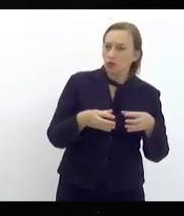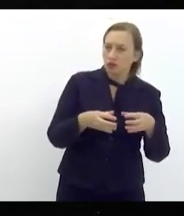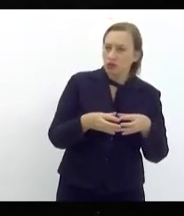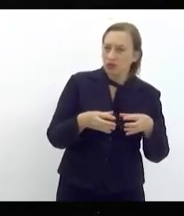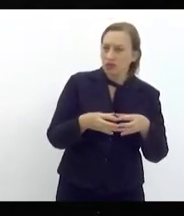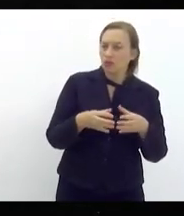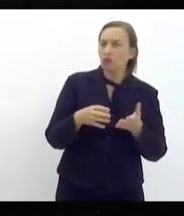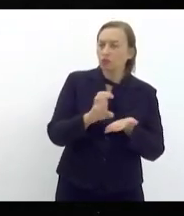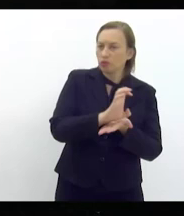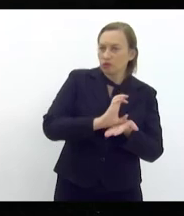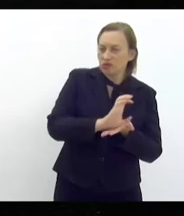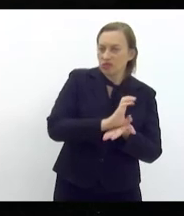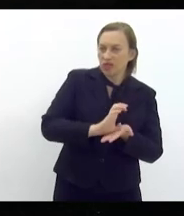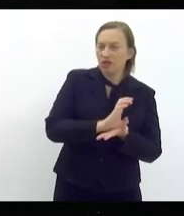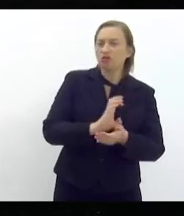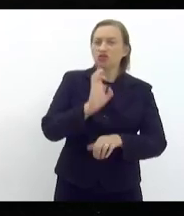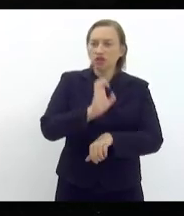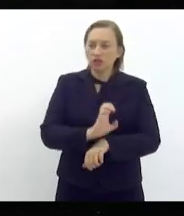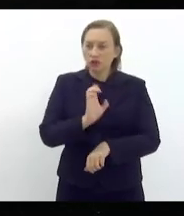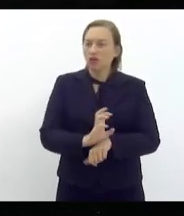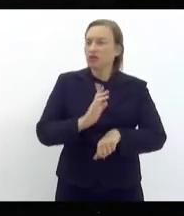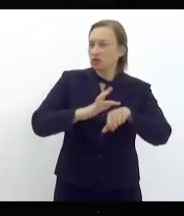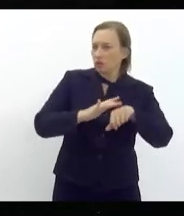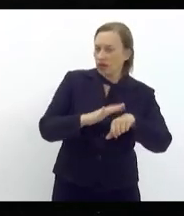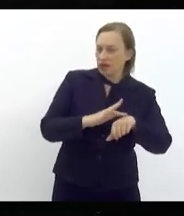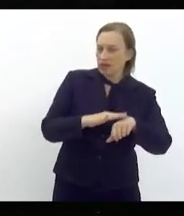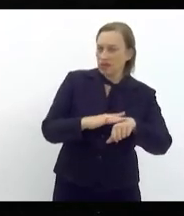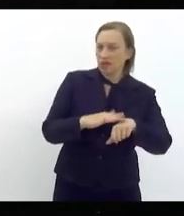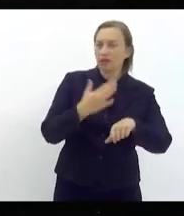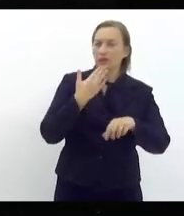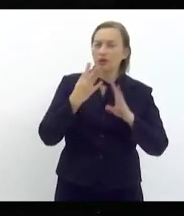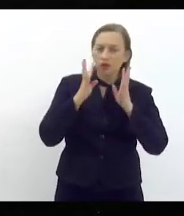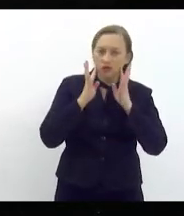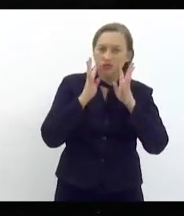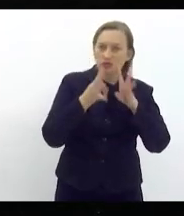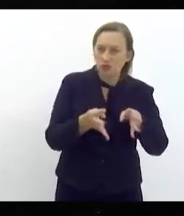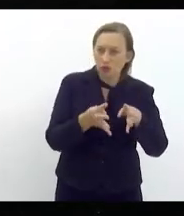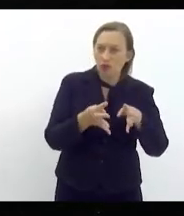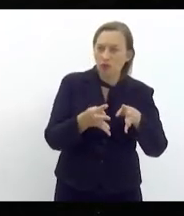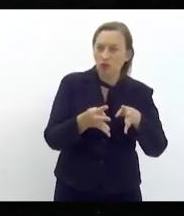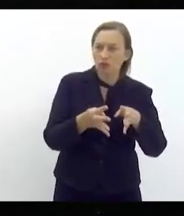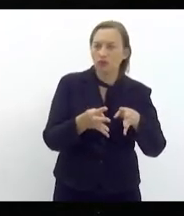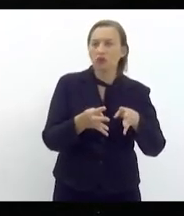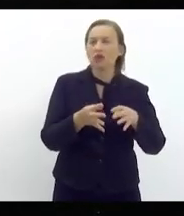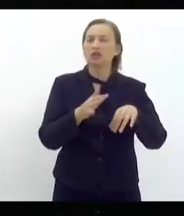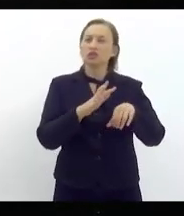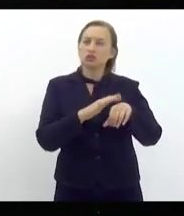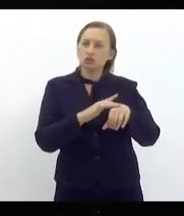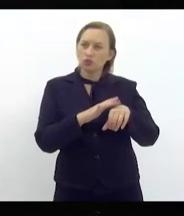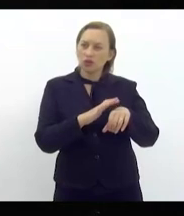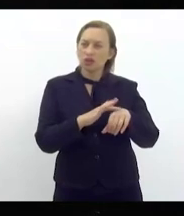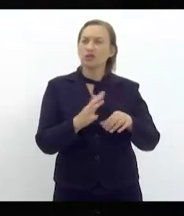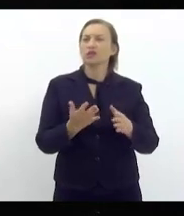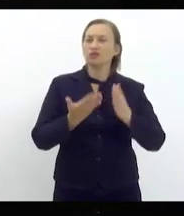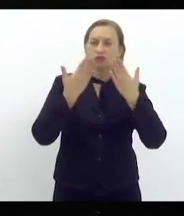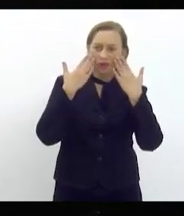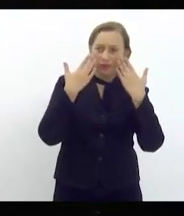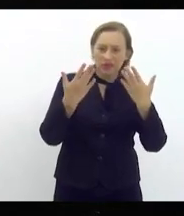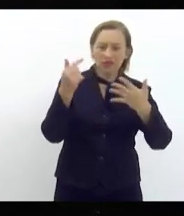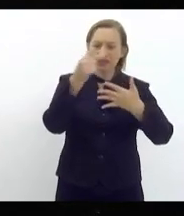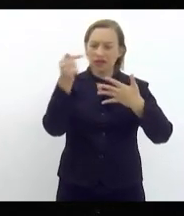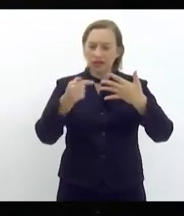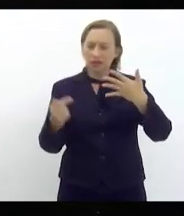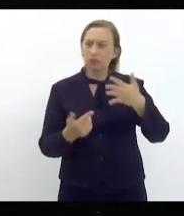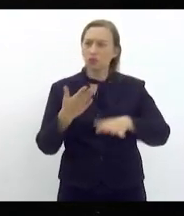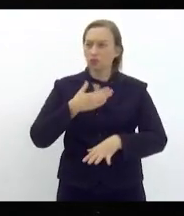vamos estar também direcionando o nosso olhar para essas ponderações que foram apresentadas por